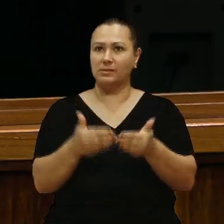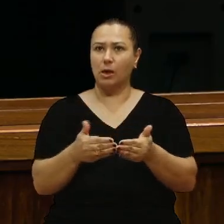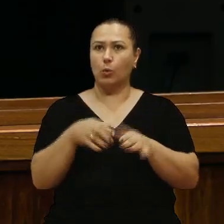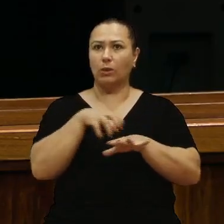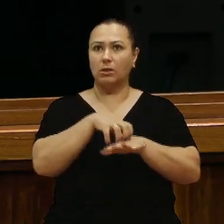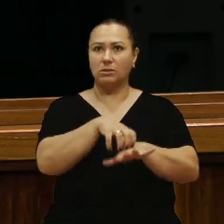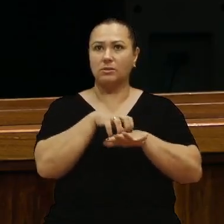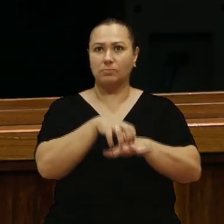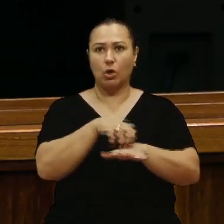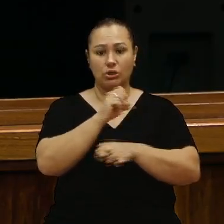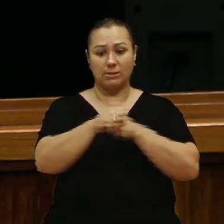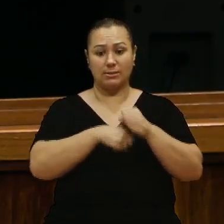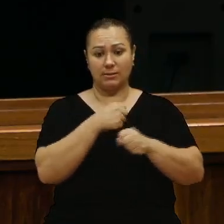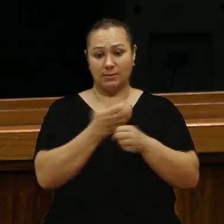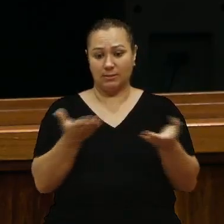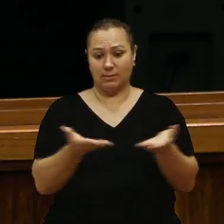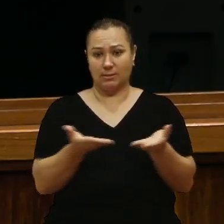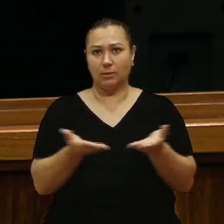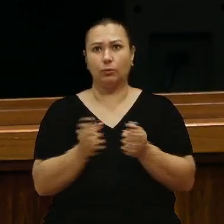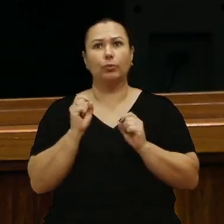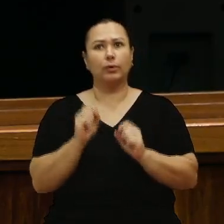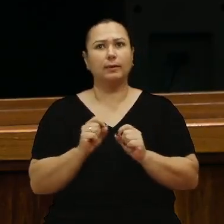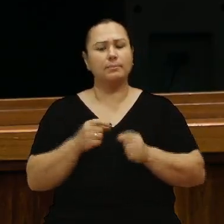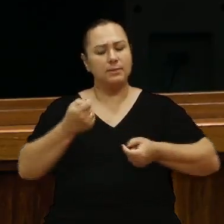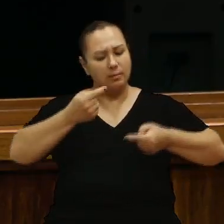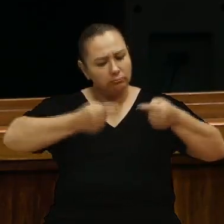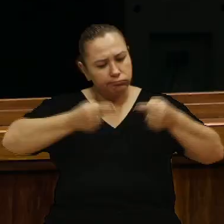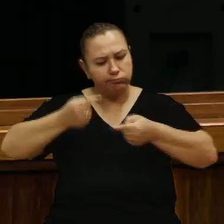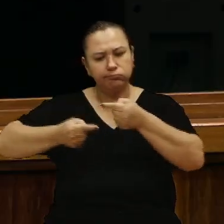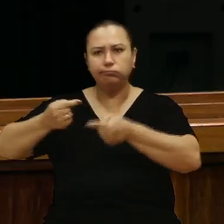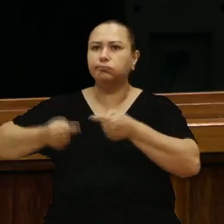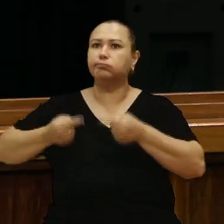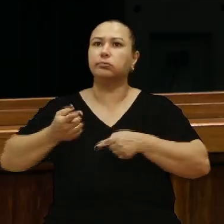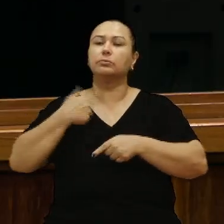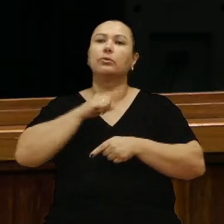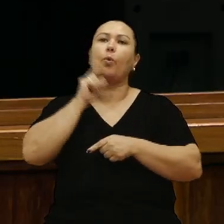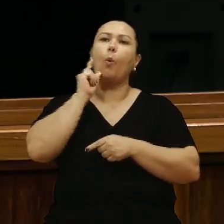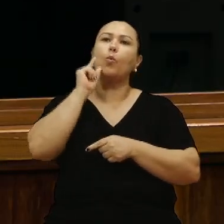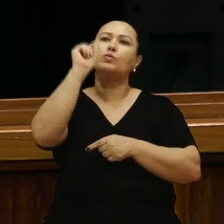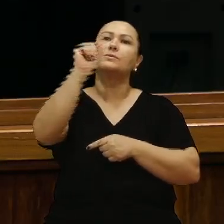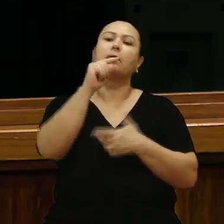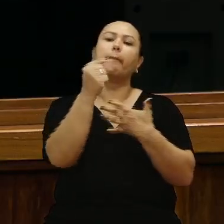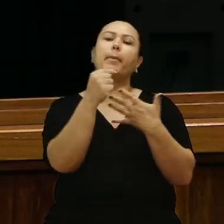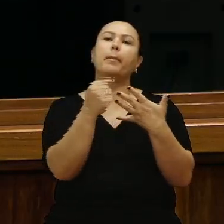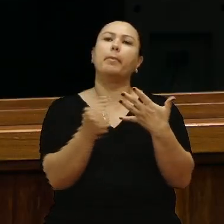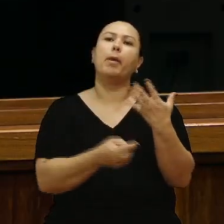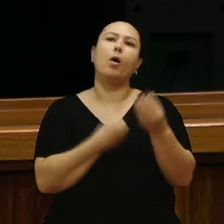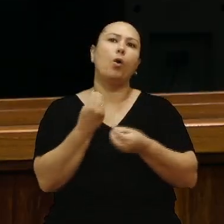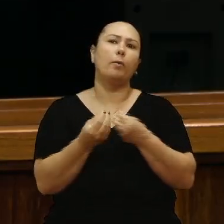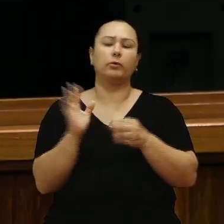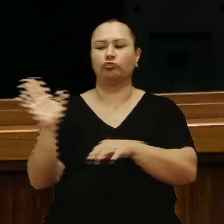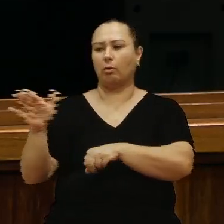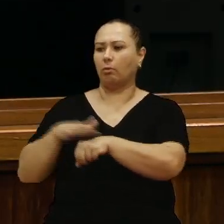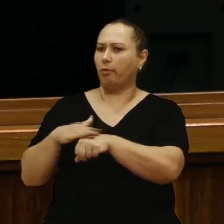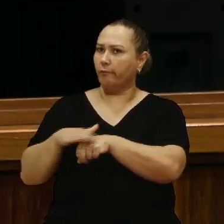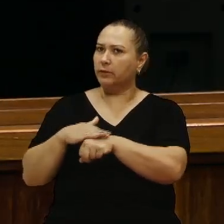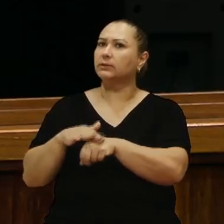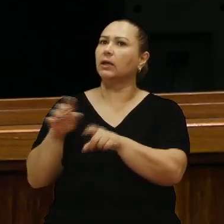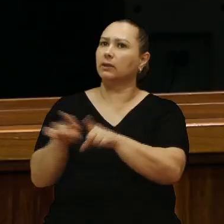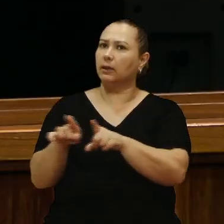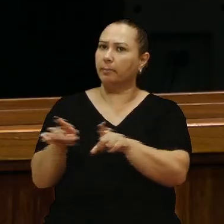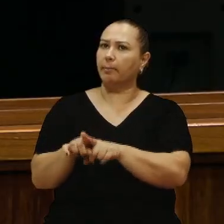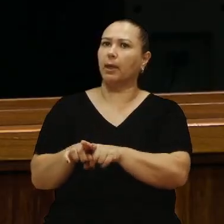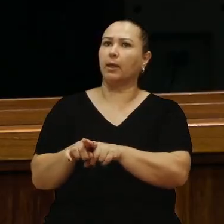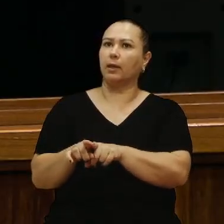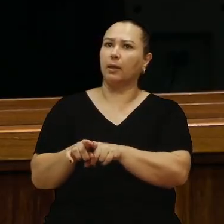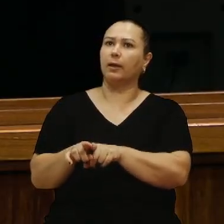ano, provocar, fazer debate para a gente conseguir alternativas. Eu já conversei, inclusive, lá na